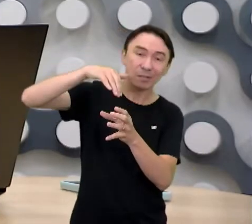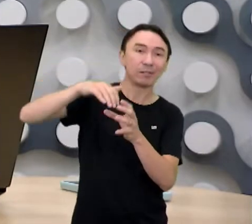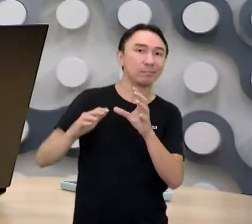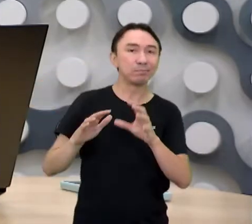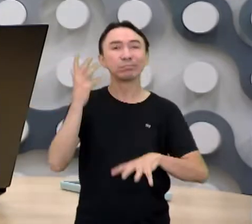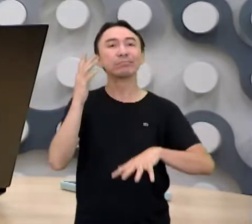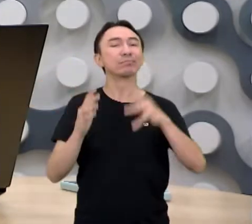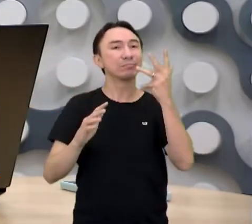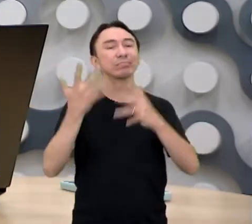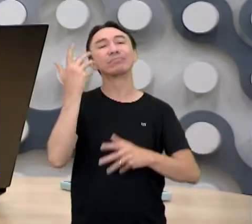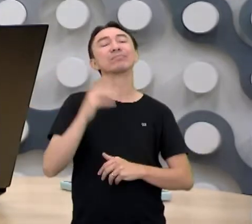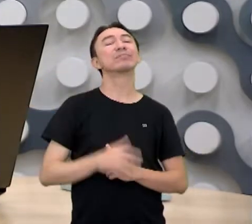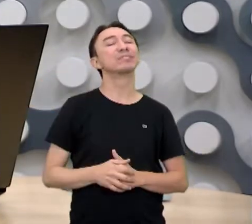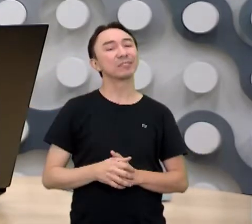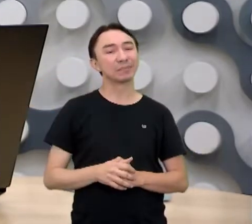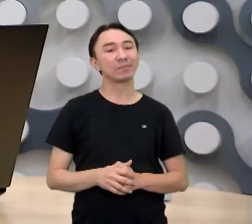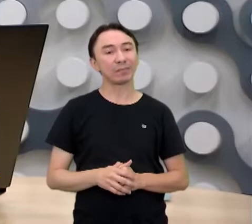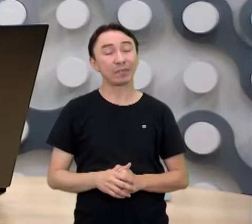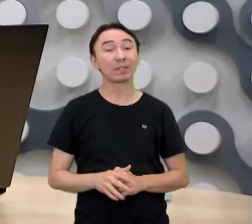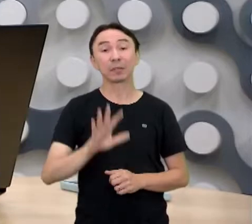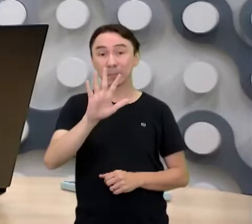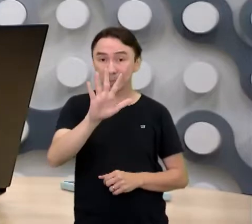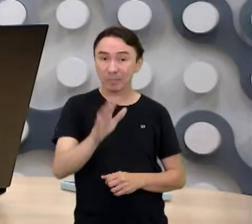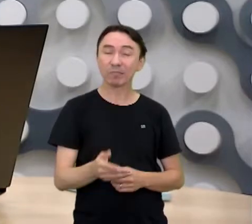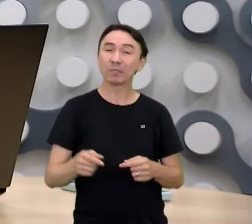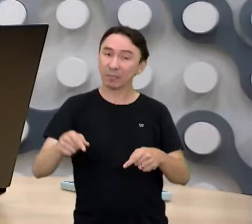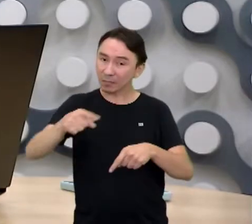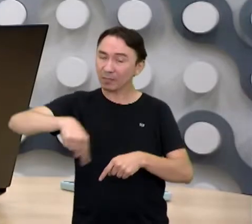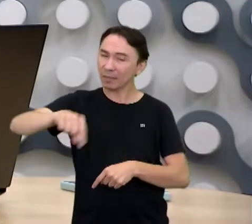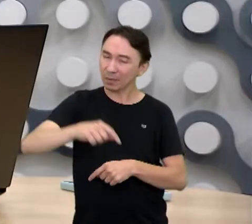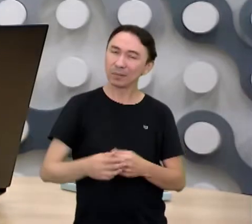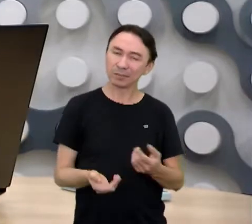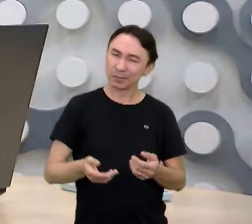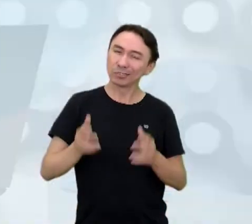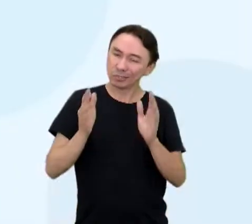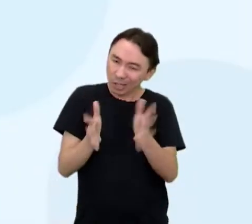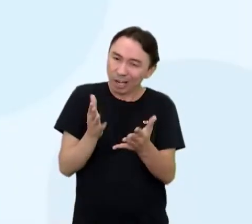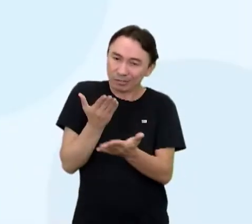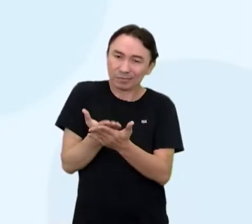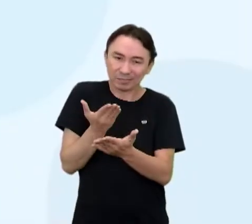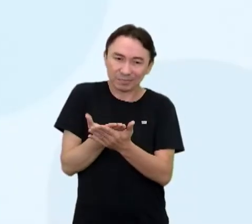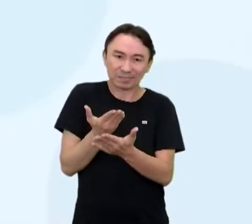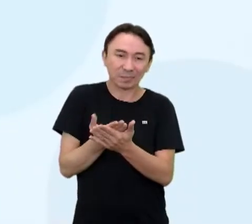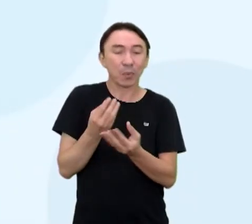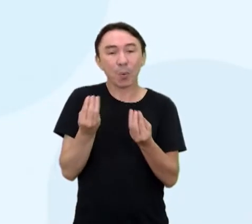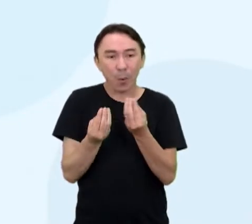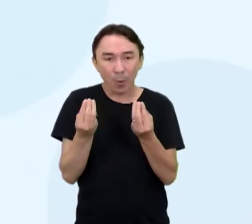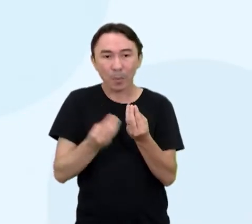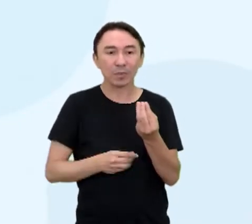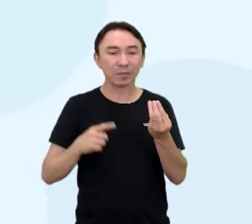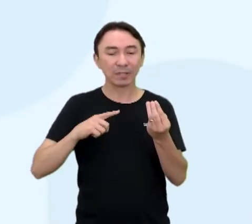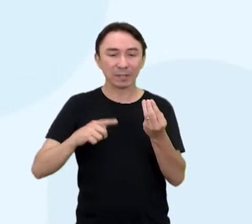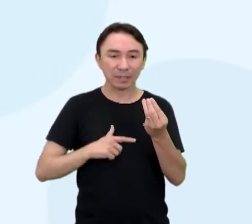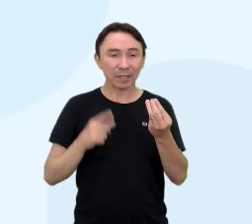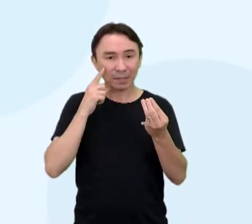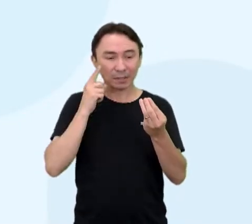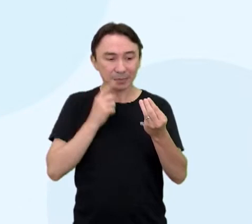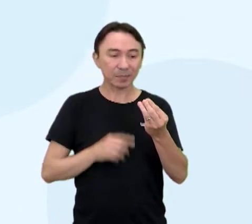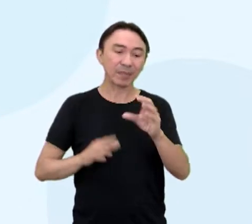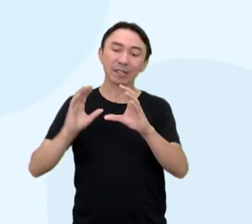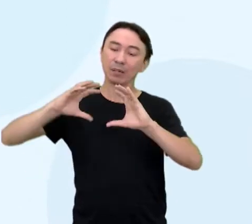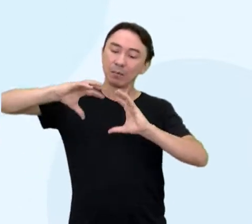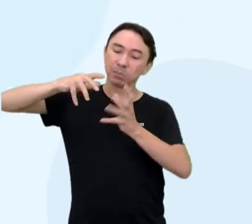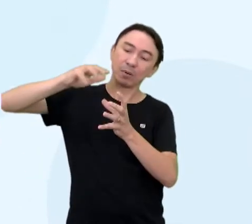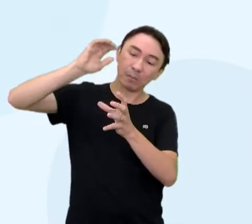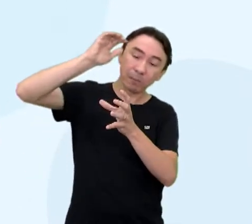vai começar a rever, né, as correntes de convecção da Terra, que vocês já viram aí no desenvolvimento 1. Então tá lá, né, tem